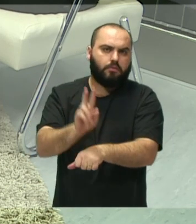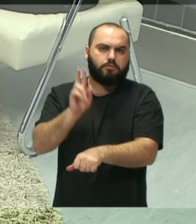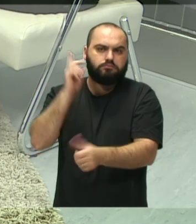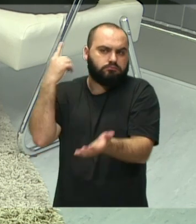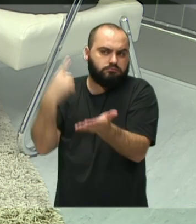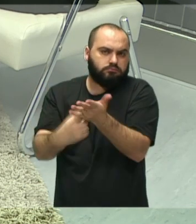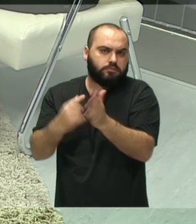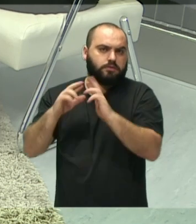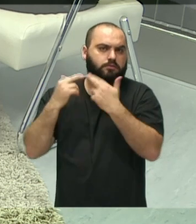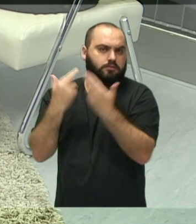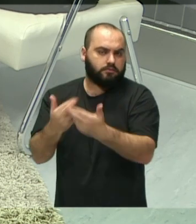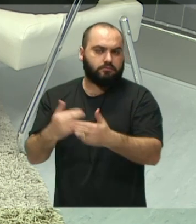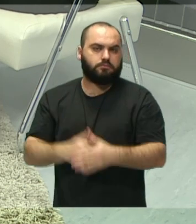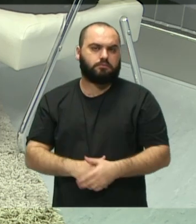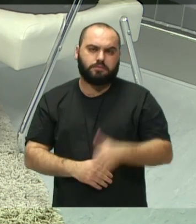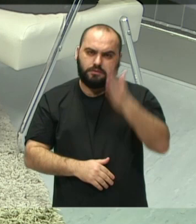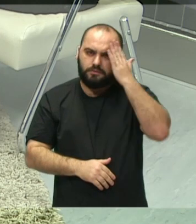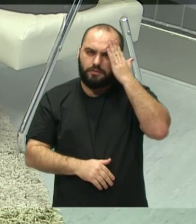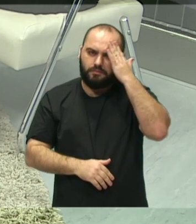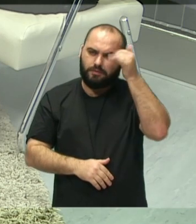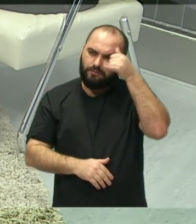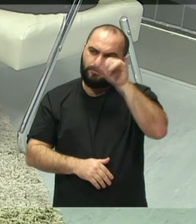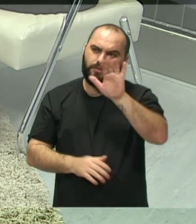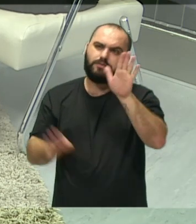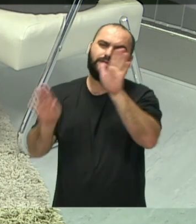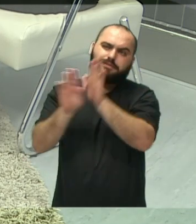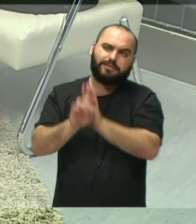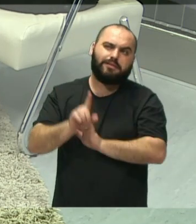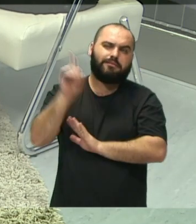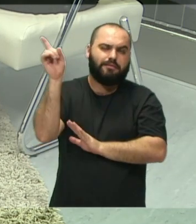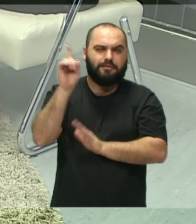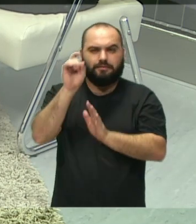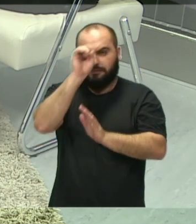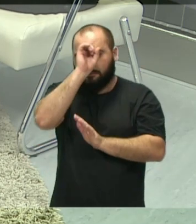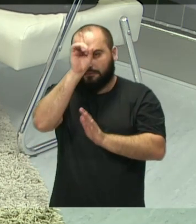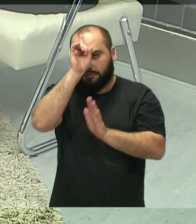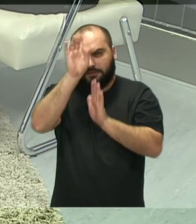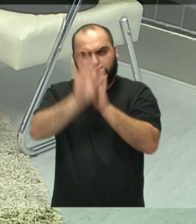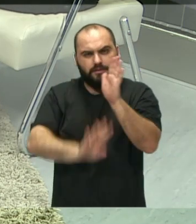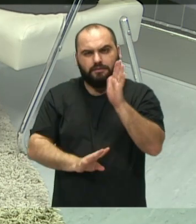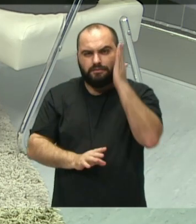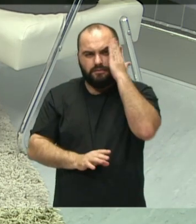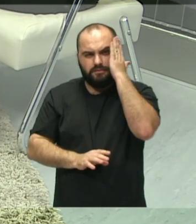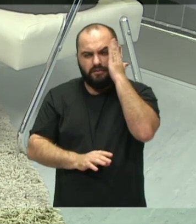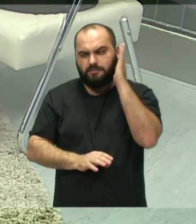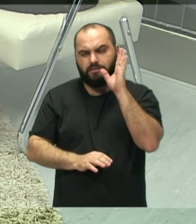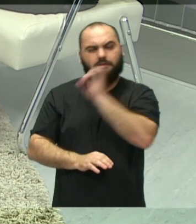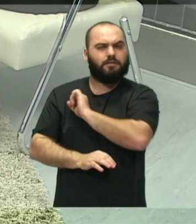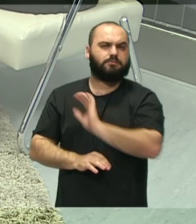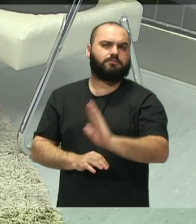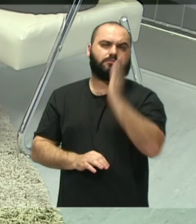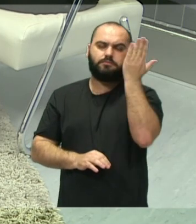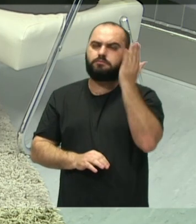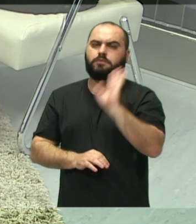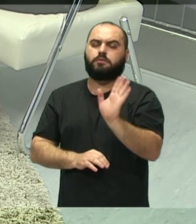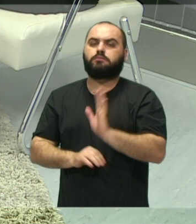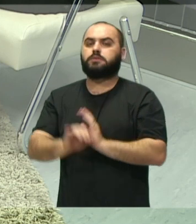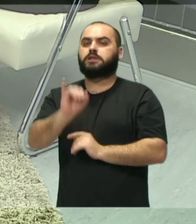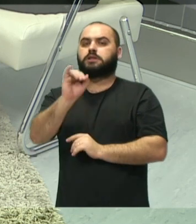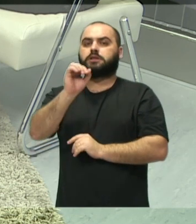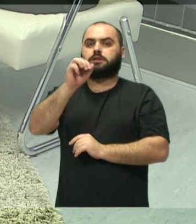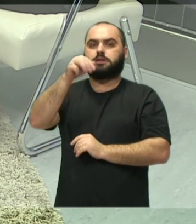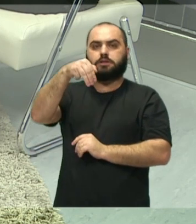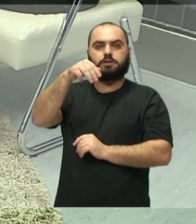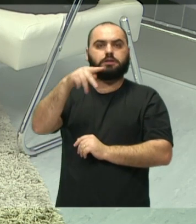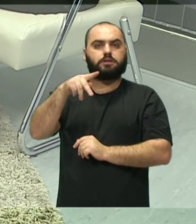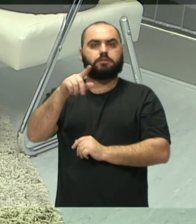tudo, e de novo, para eu não chegar no Marieta querendo, precisa ter laqueadura, que a gente sabe que isso não vai acontecer da noite para o dia, e o Implanon, como que ele funciona?